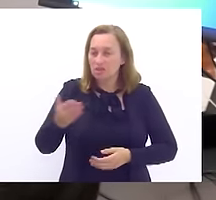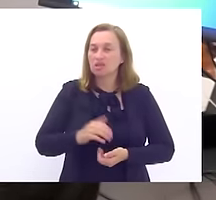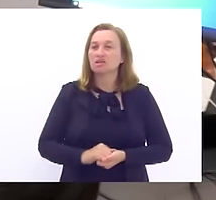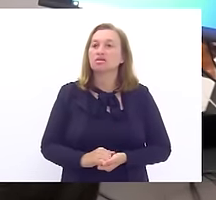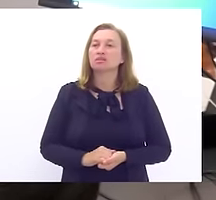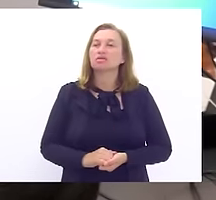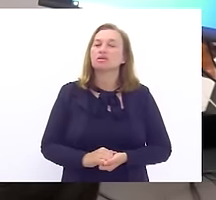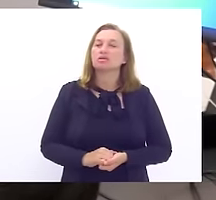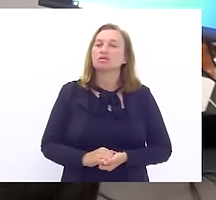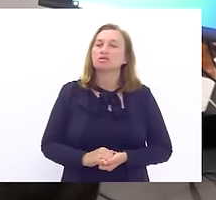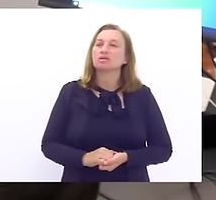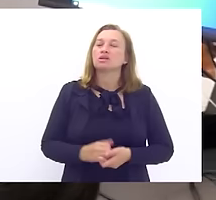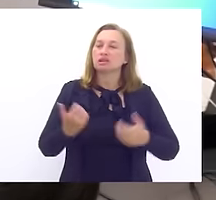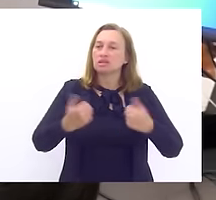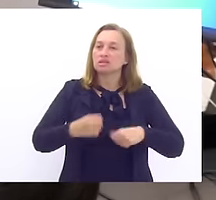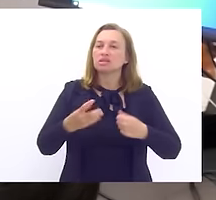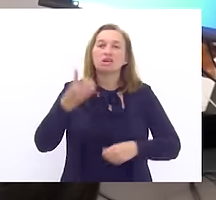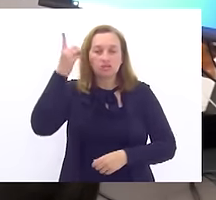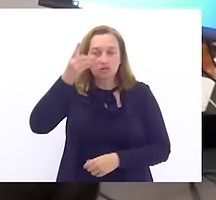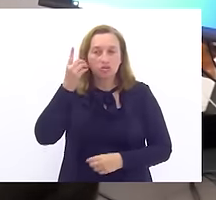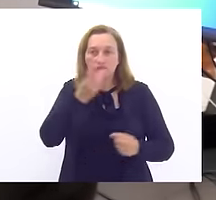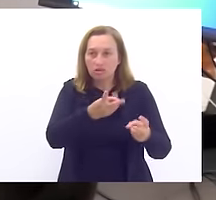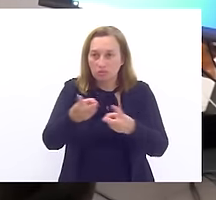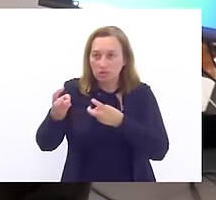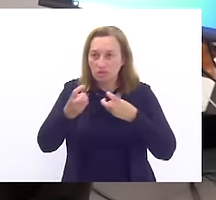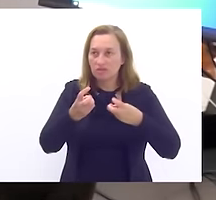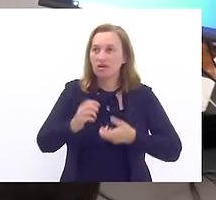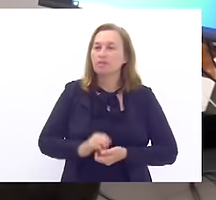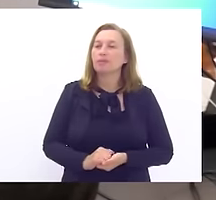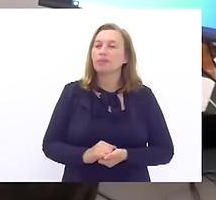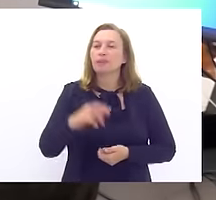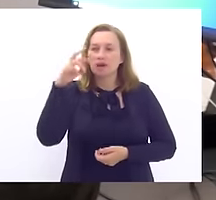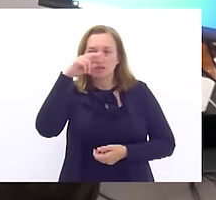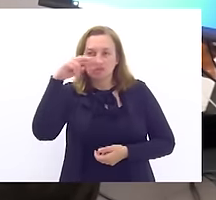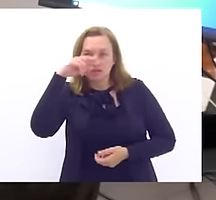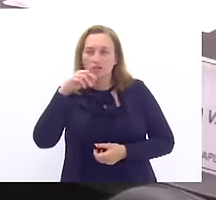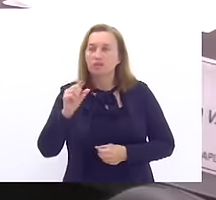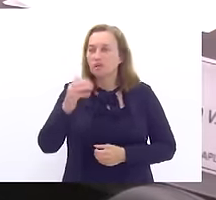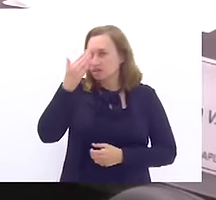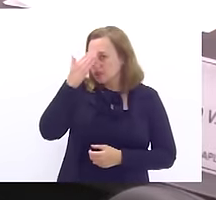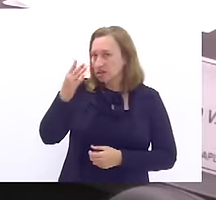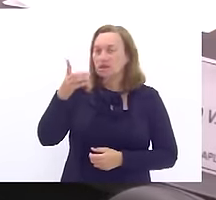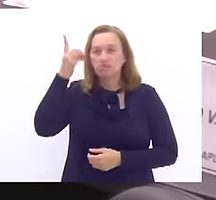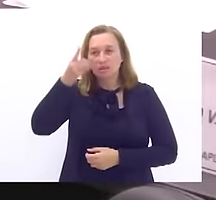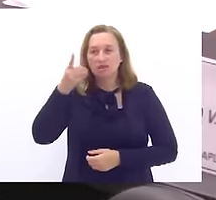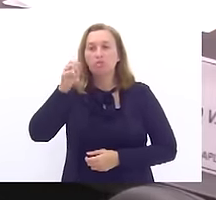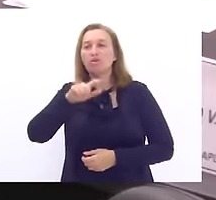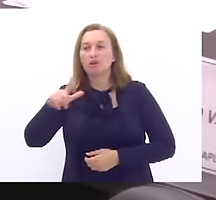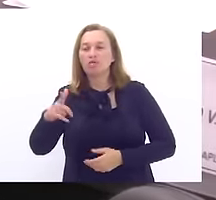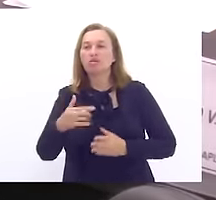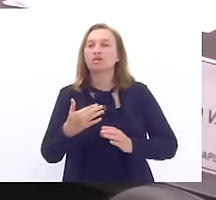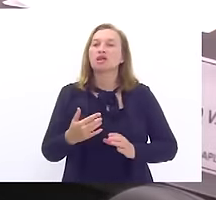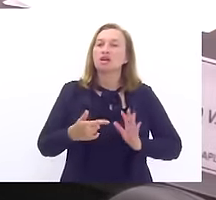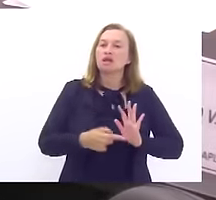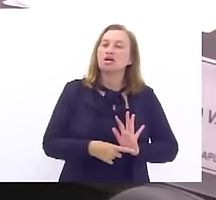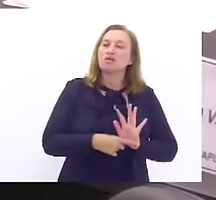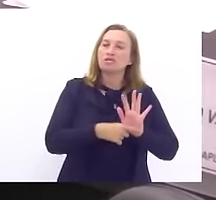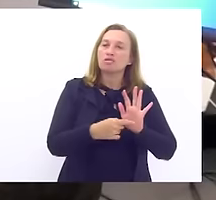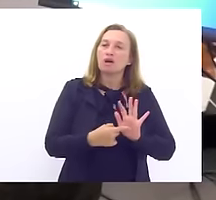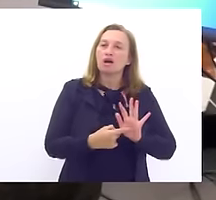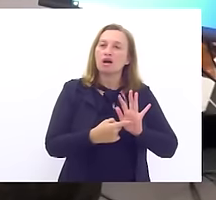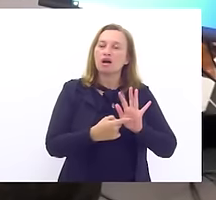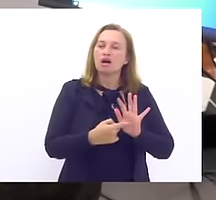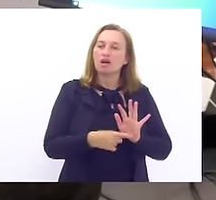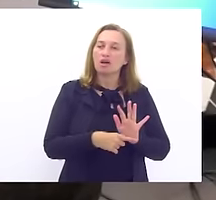essa demanda que os deputados constataram nas fiscalizações pode deixar que vai ser levado tudo ao comando da